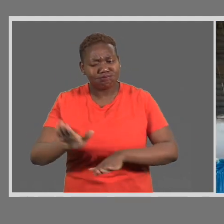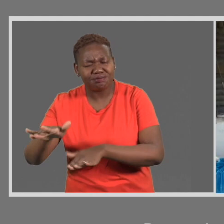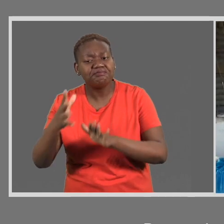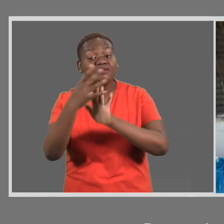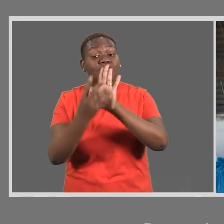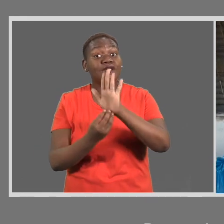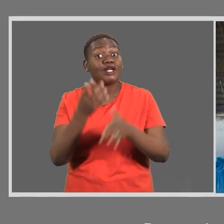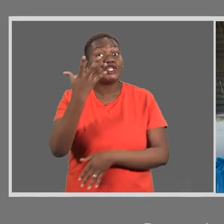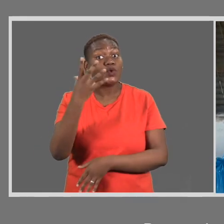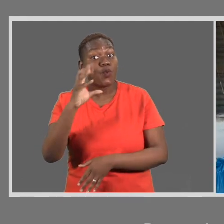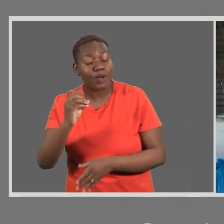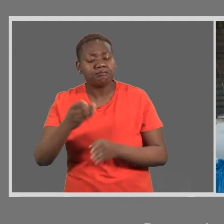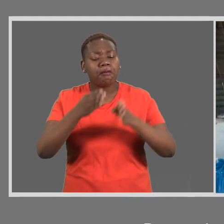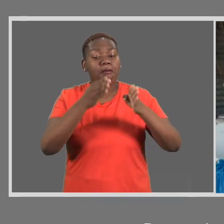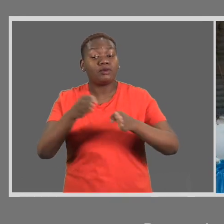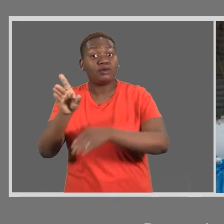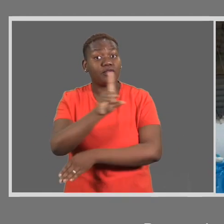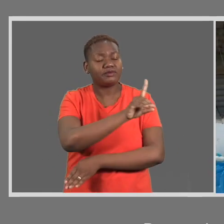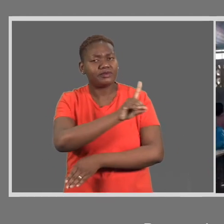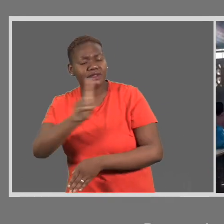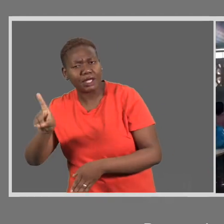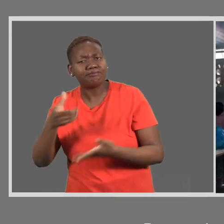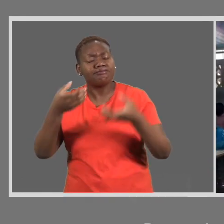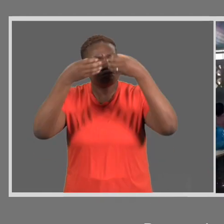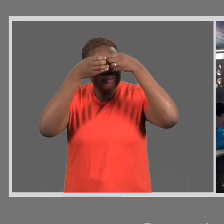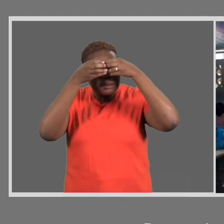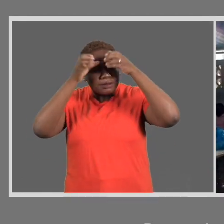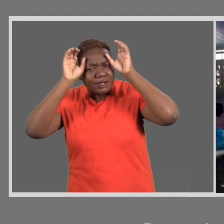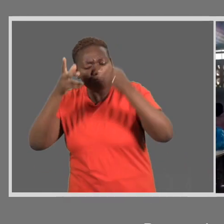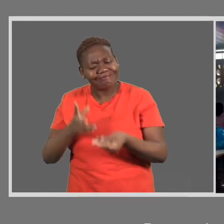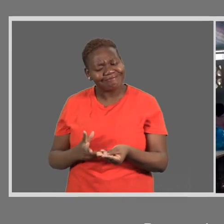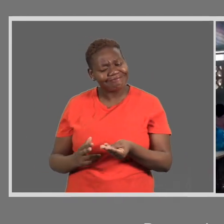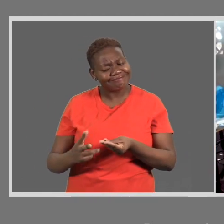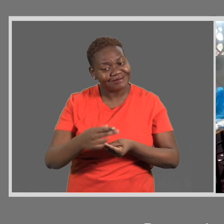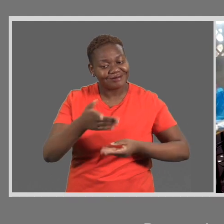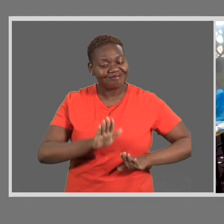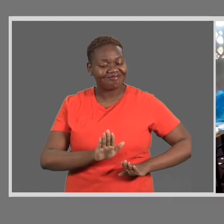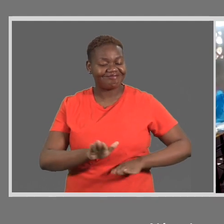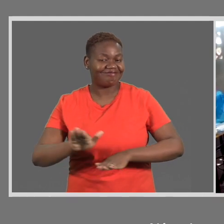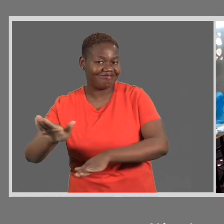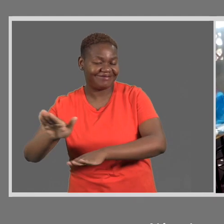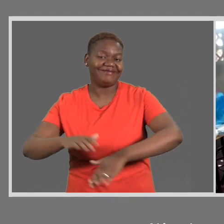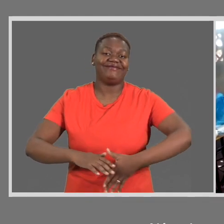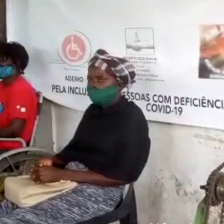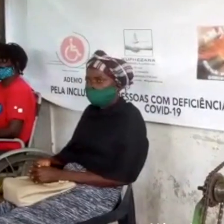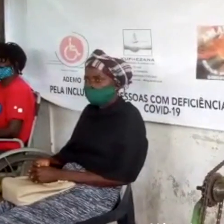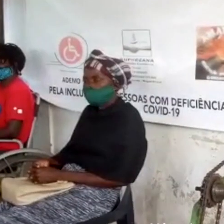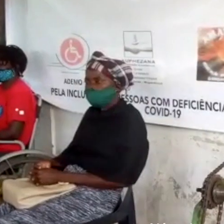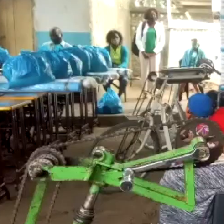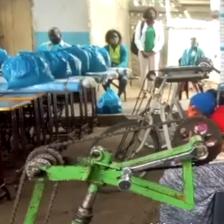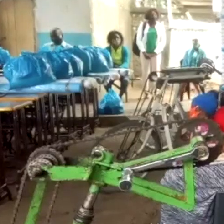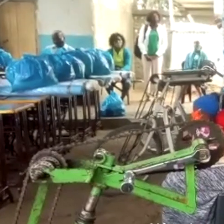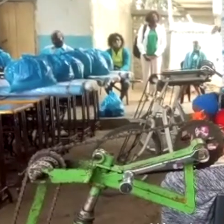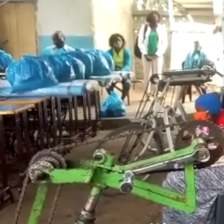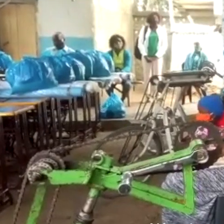da Beira para produzir artigos de proteção contra a pandemia da Covid-19 além das máquinas os